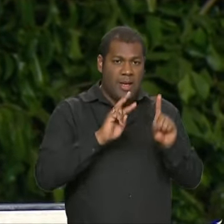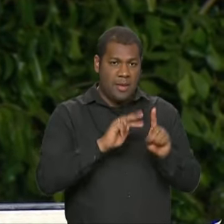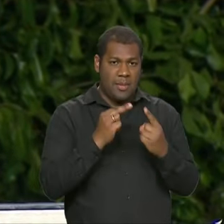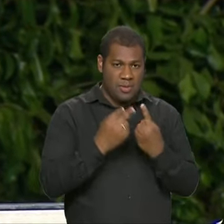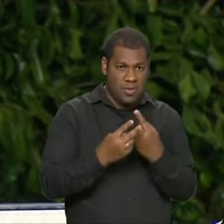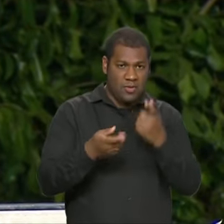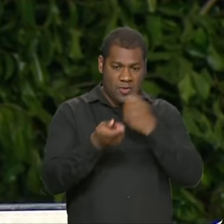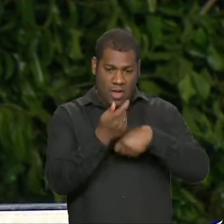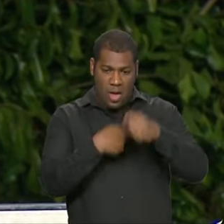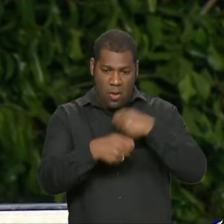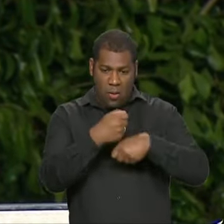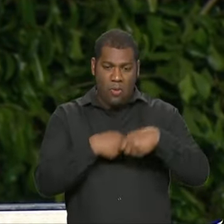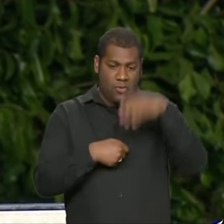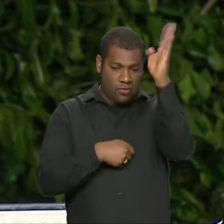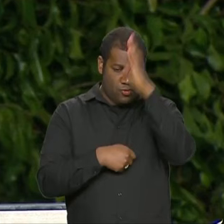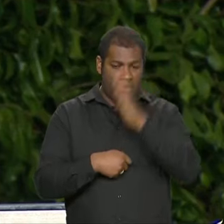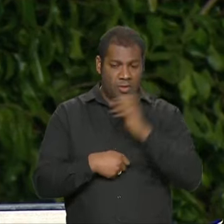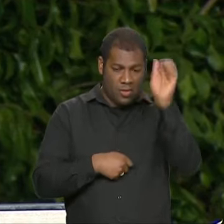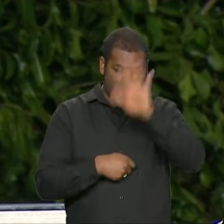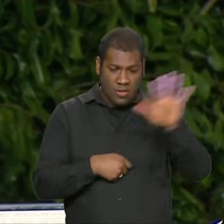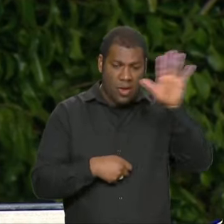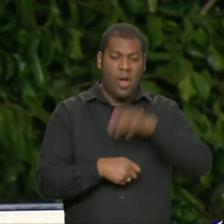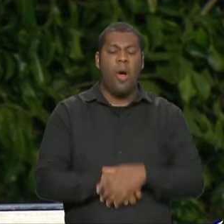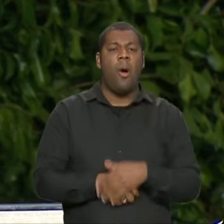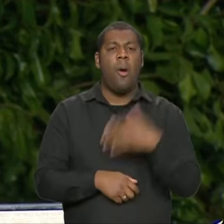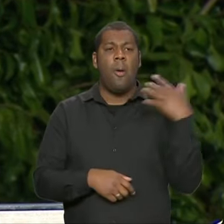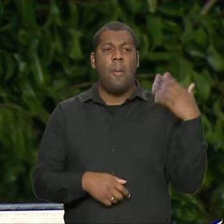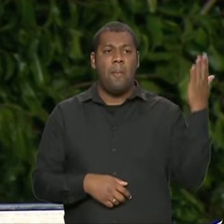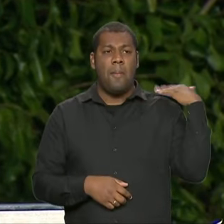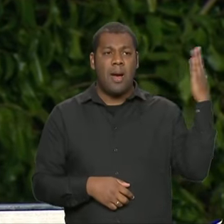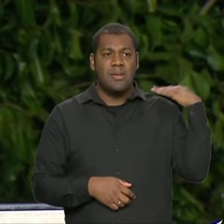nacionais, que ainda depois de 45 anos, essa